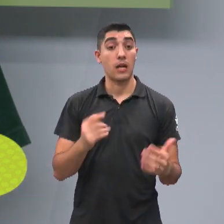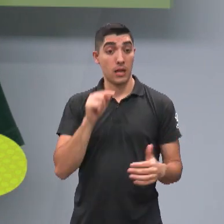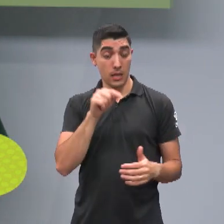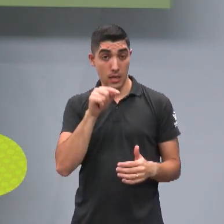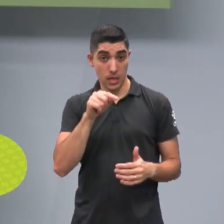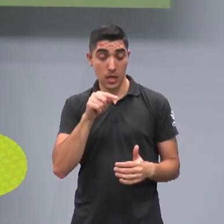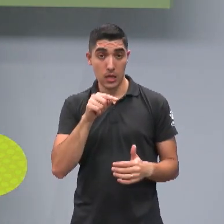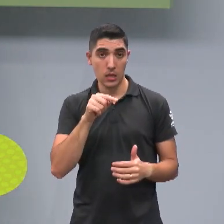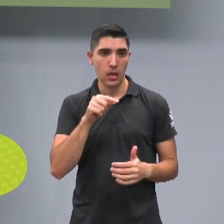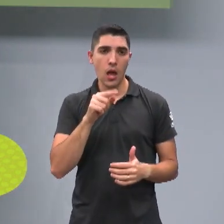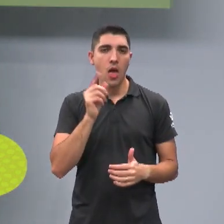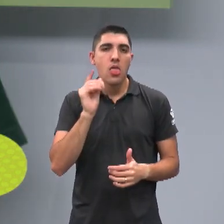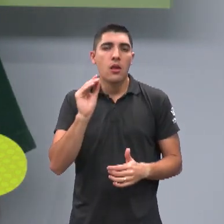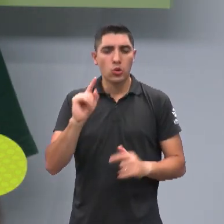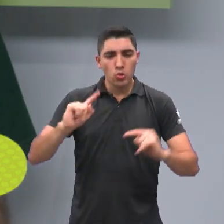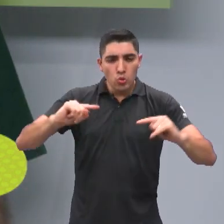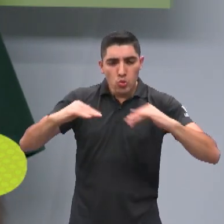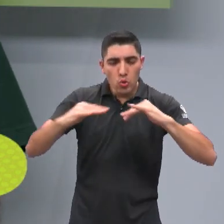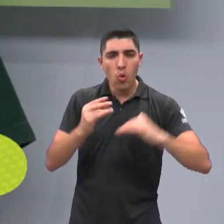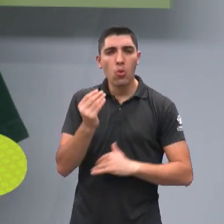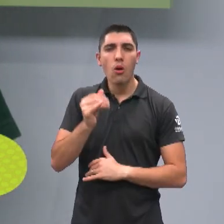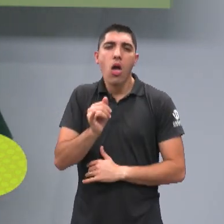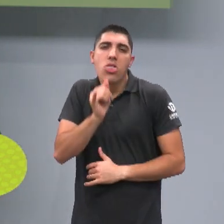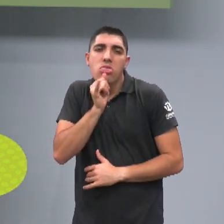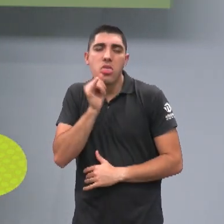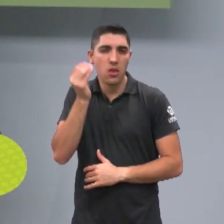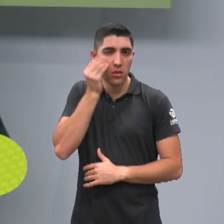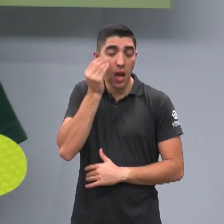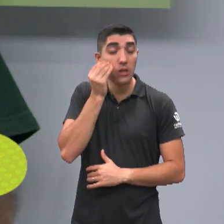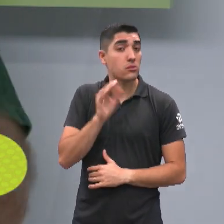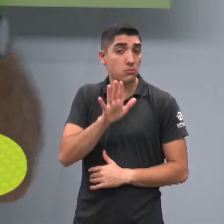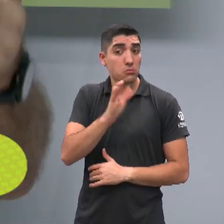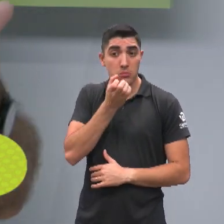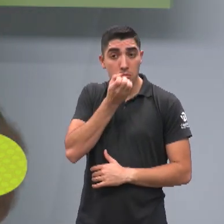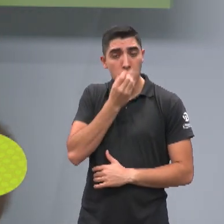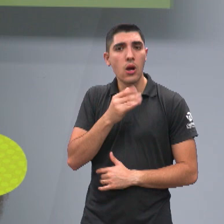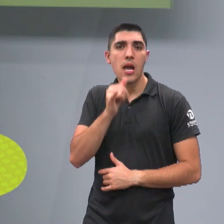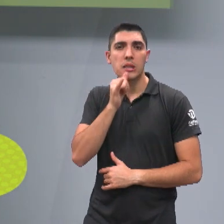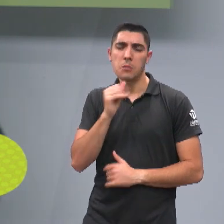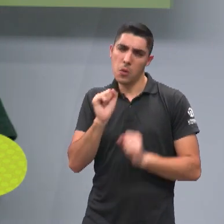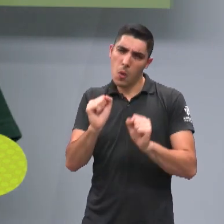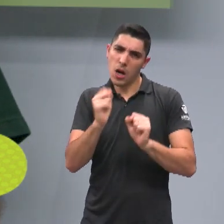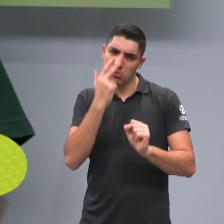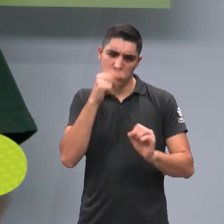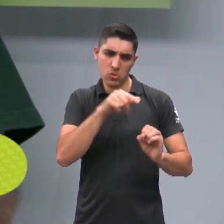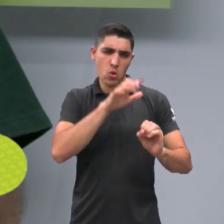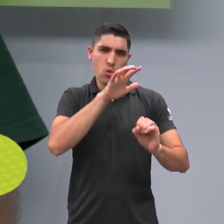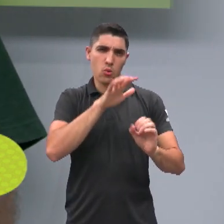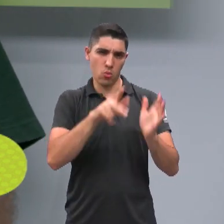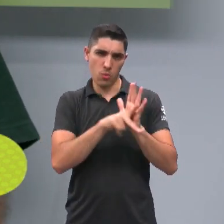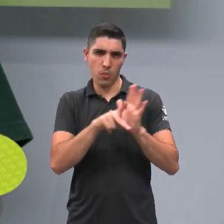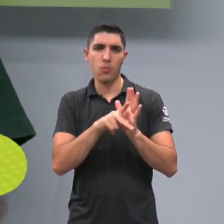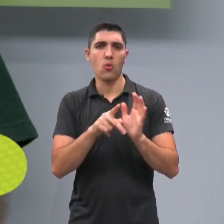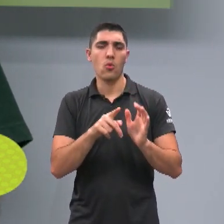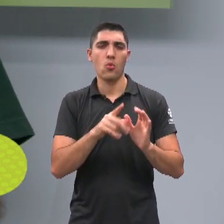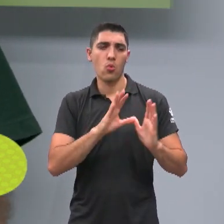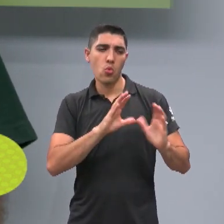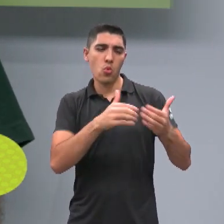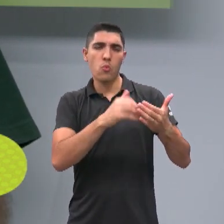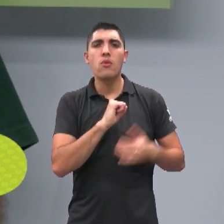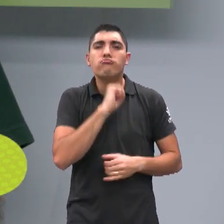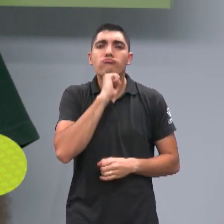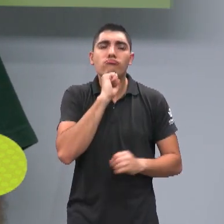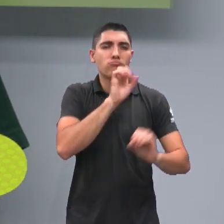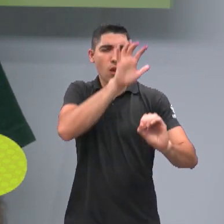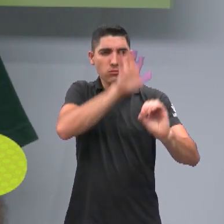José são importantes, né? Por mais que seja o time reserva, talvez, do São Bernardo, que está disputando uma competição nacional, mas é um